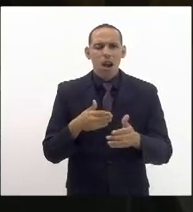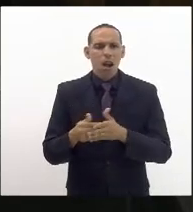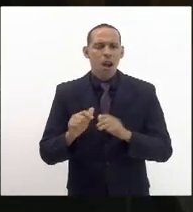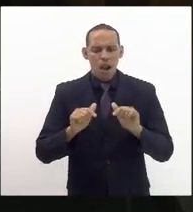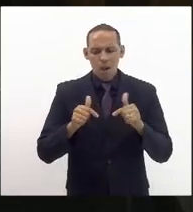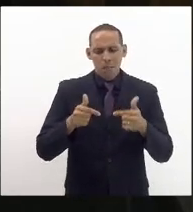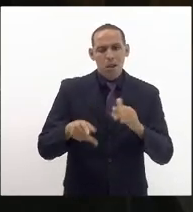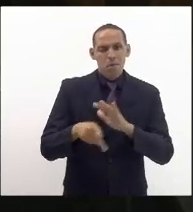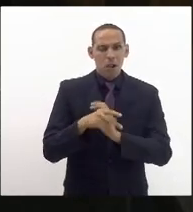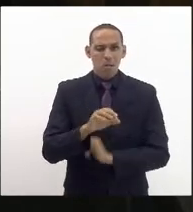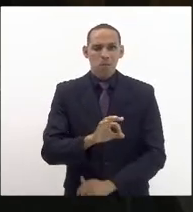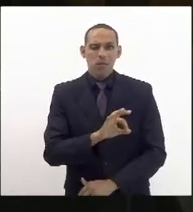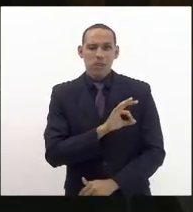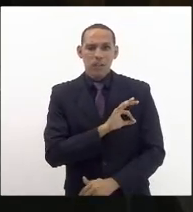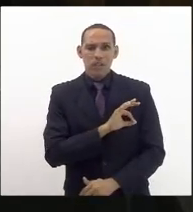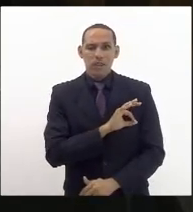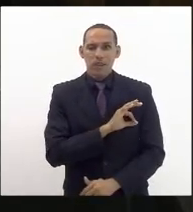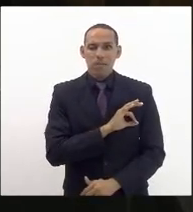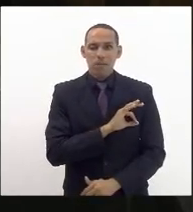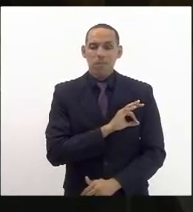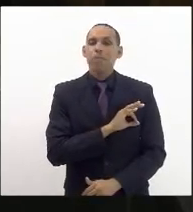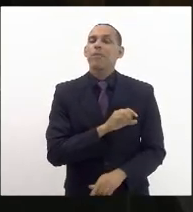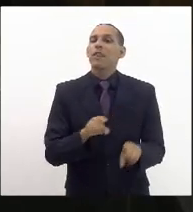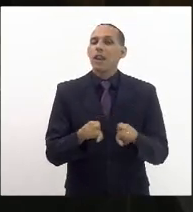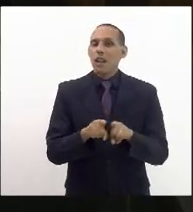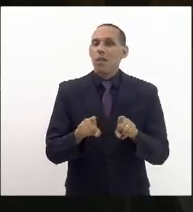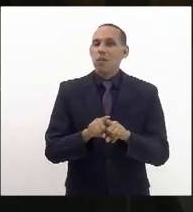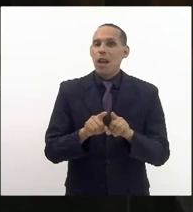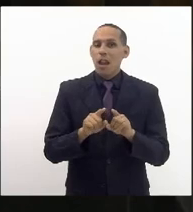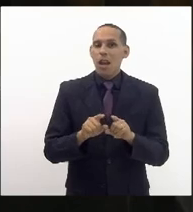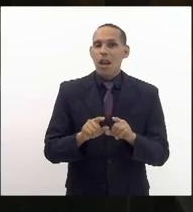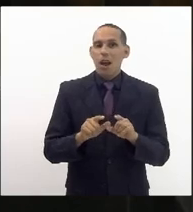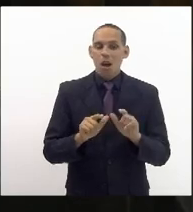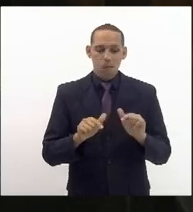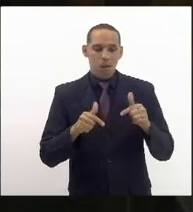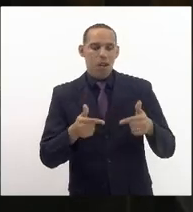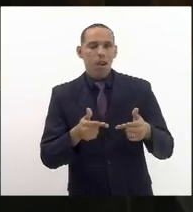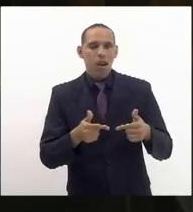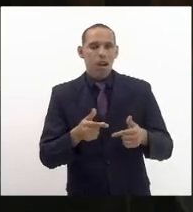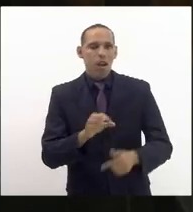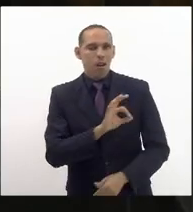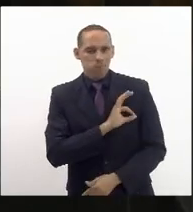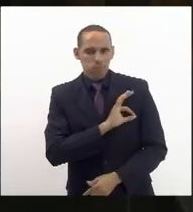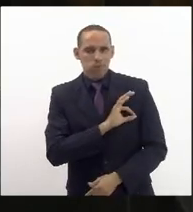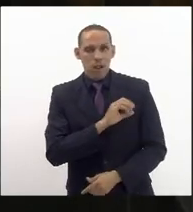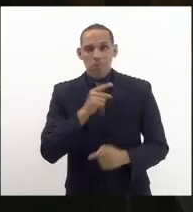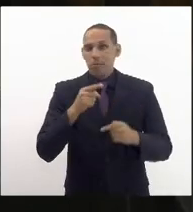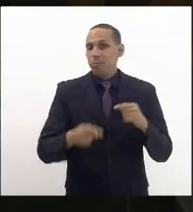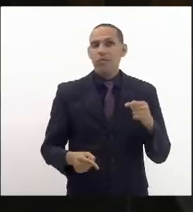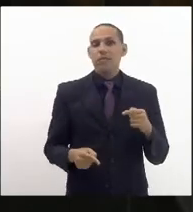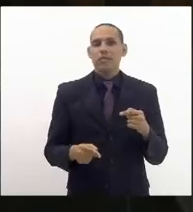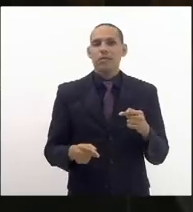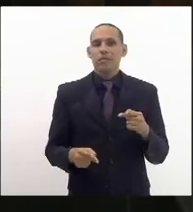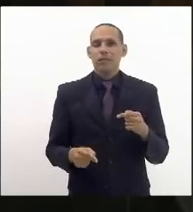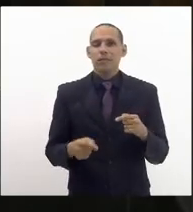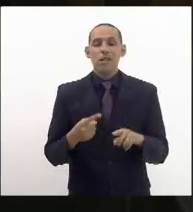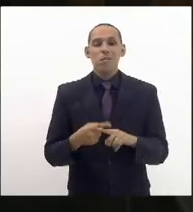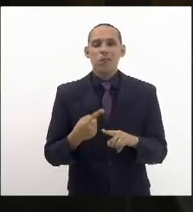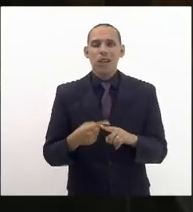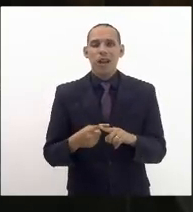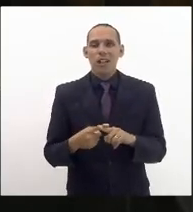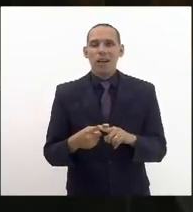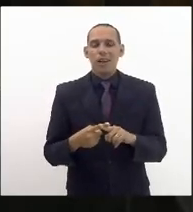no Rio de Janeiro, que, aliás, estão proibidas as operações em razão de uma